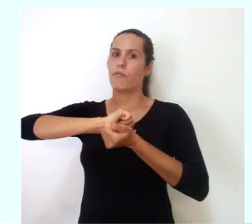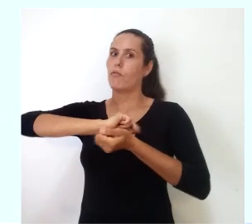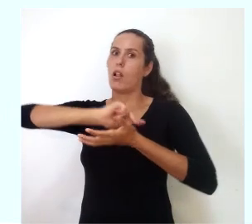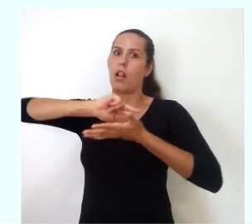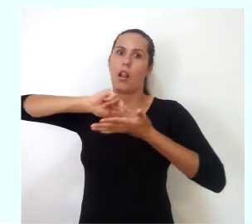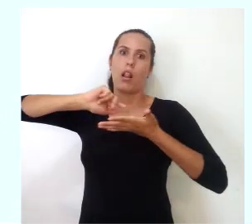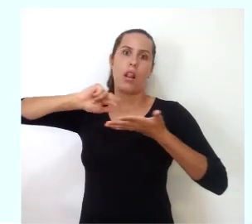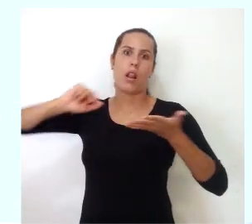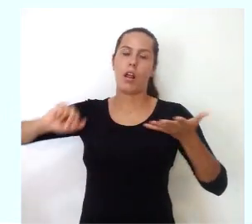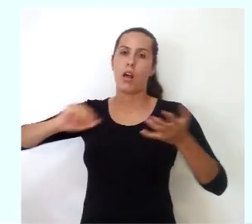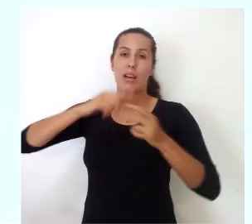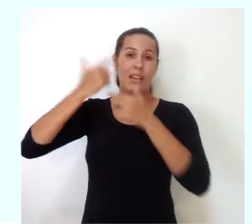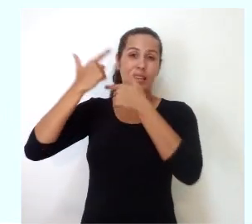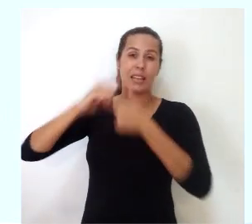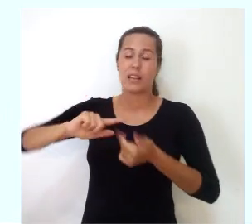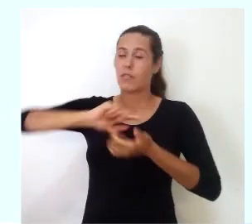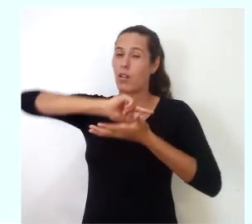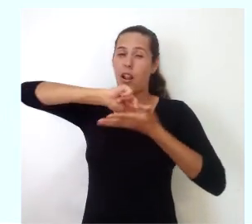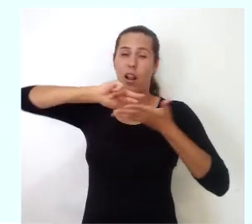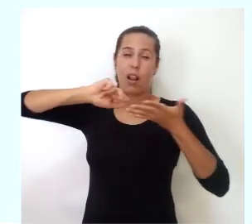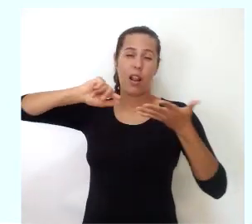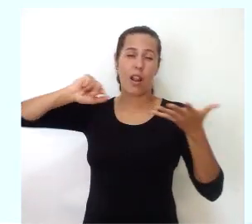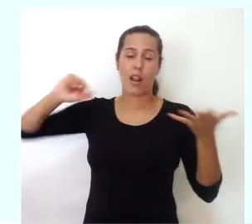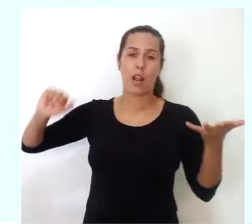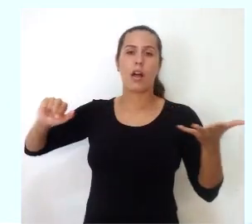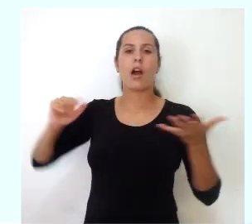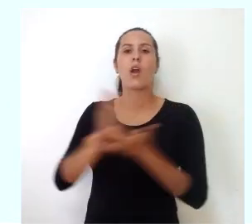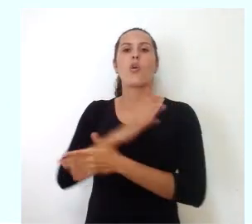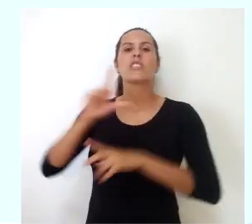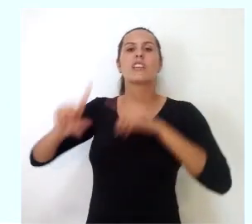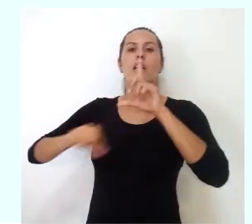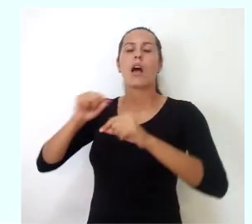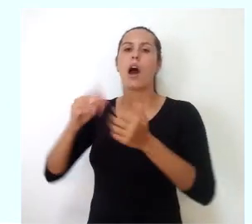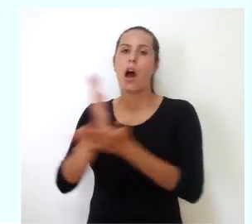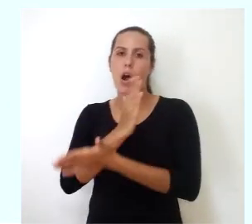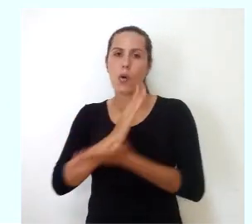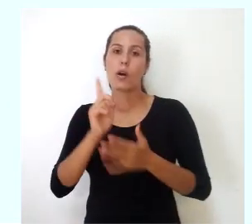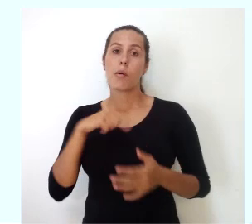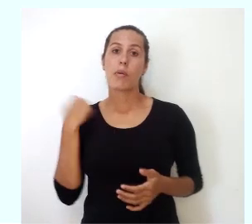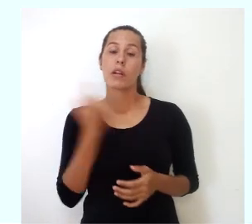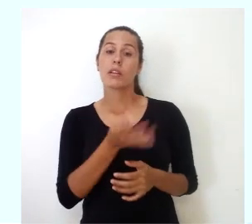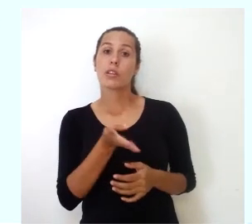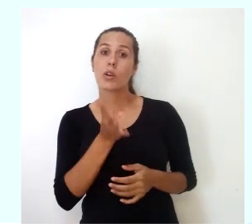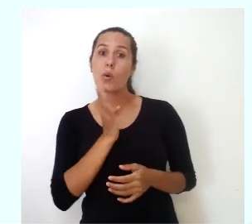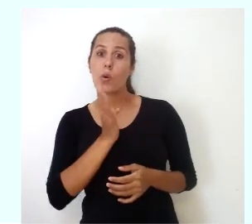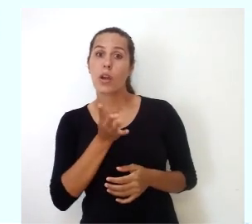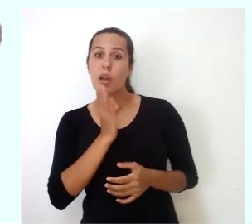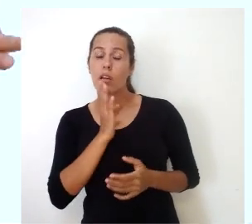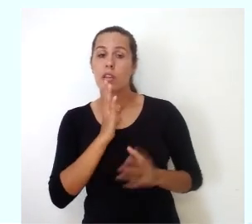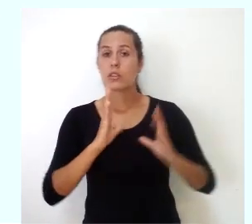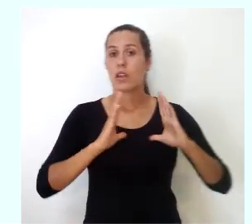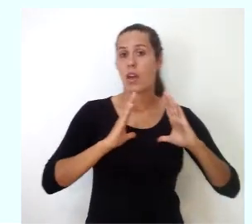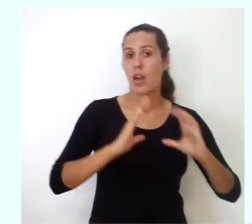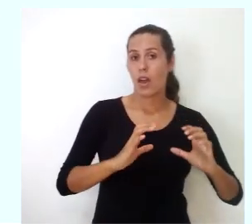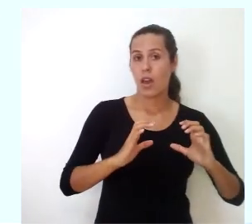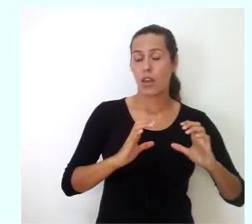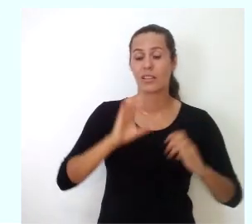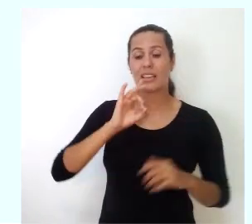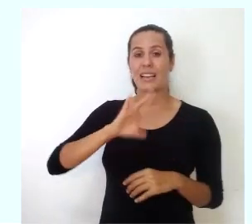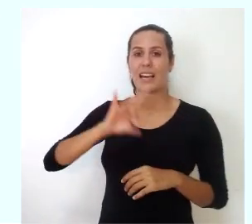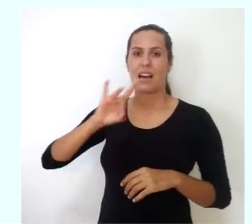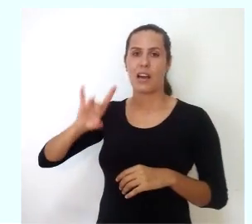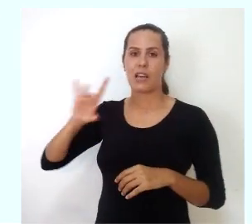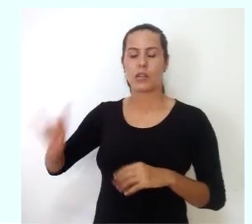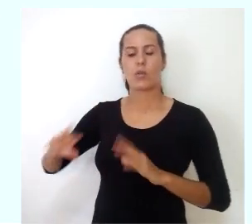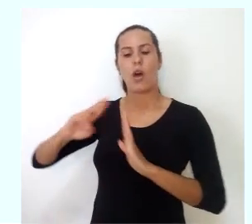religiosas. Separei algumas para a gente conhecer um pouco a conduta ética de cada uma, as normas de